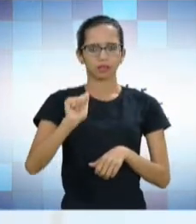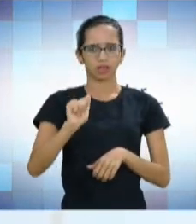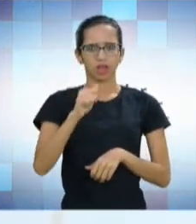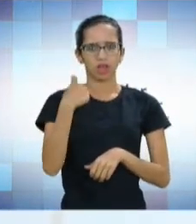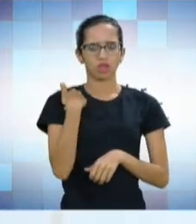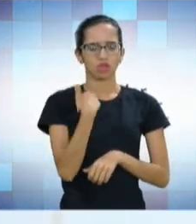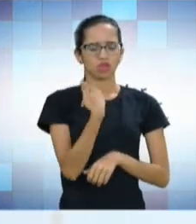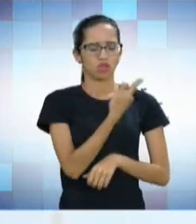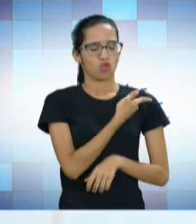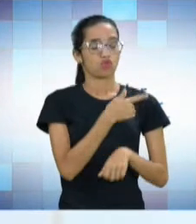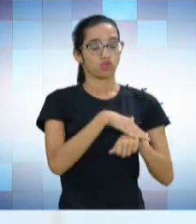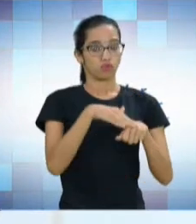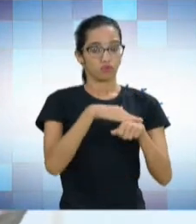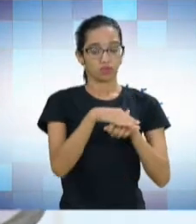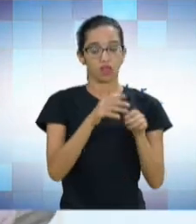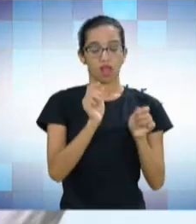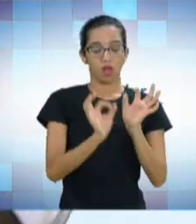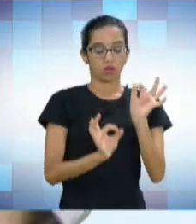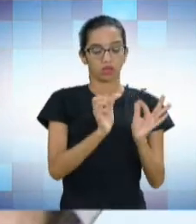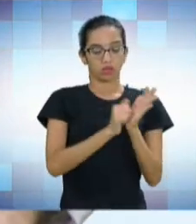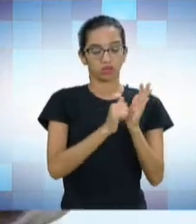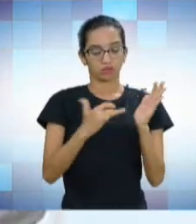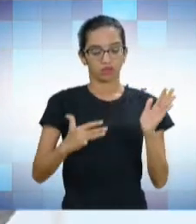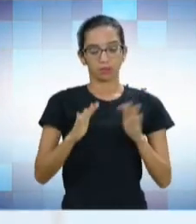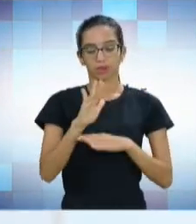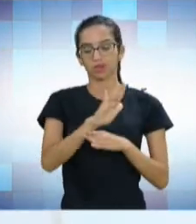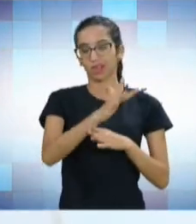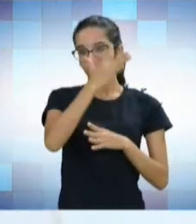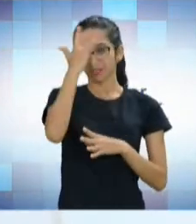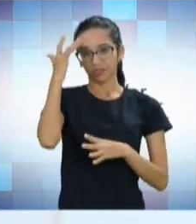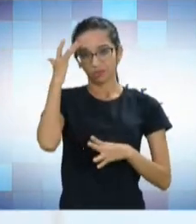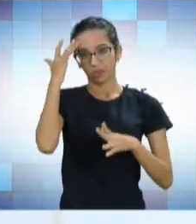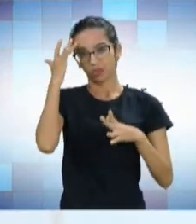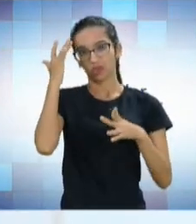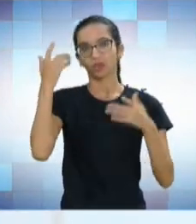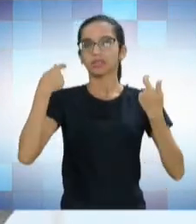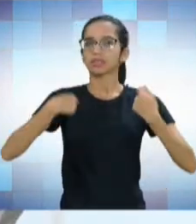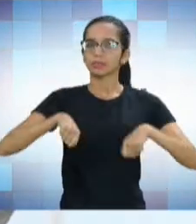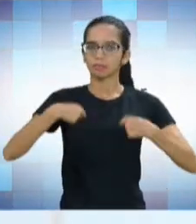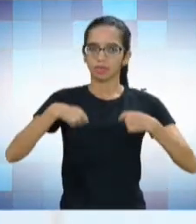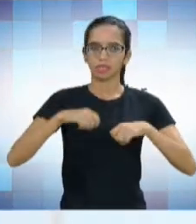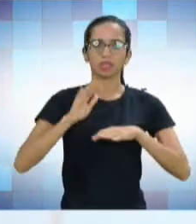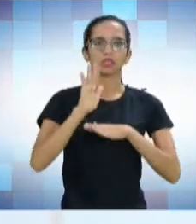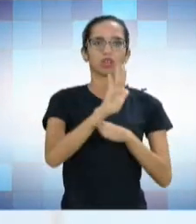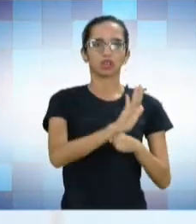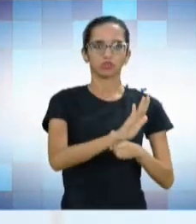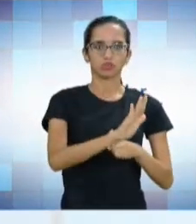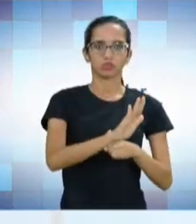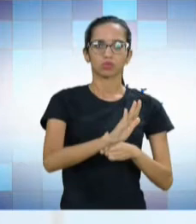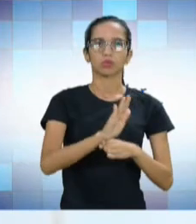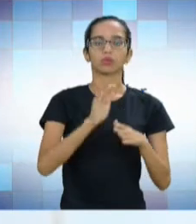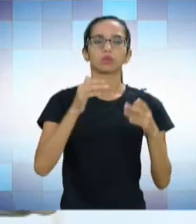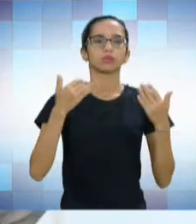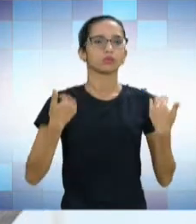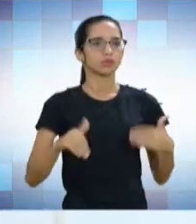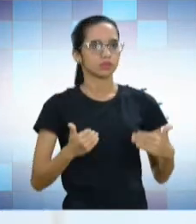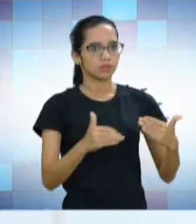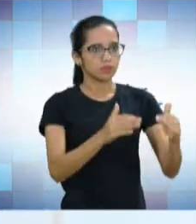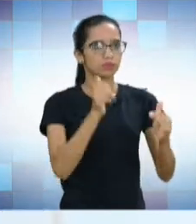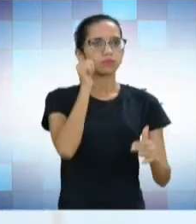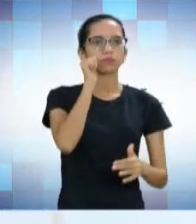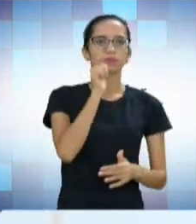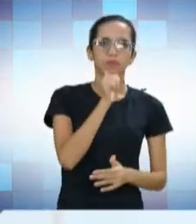nós estamos desenvolvendo uma ação para ajudar essas pessoas que que vão precisar desse apoio secretaria da